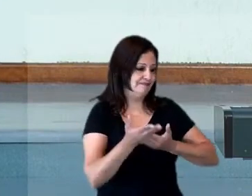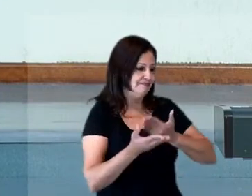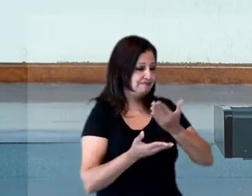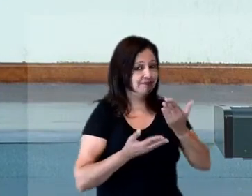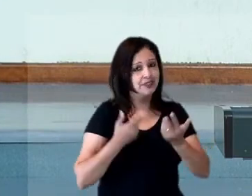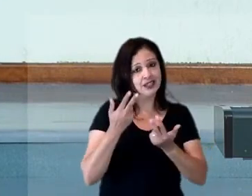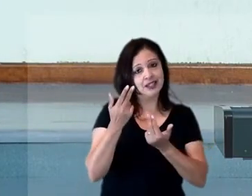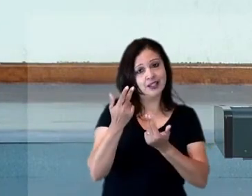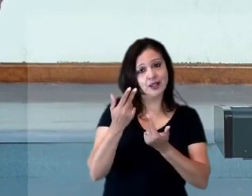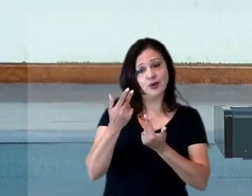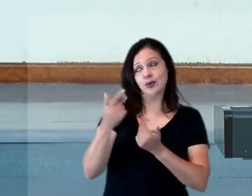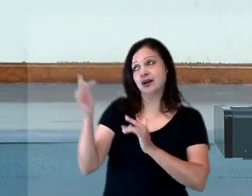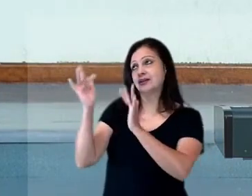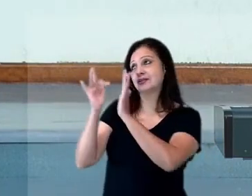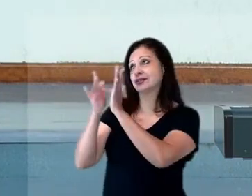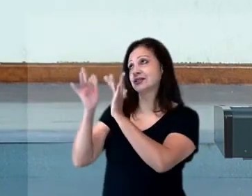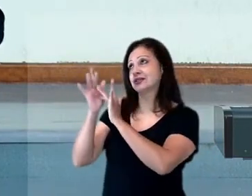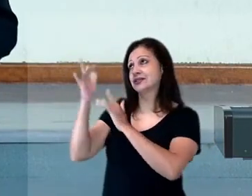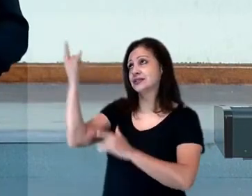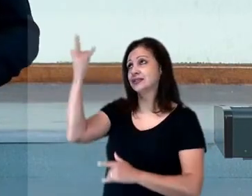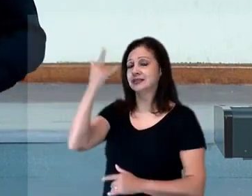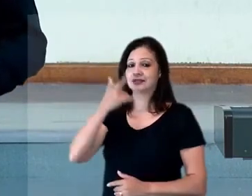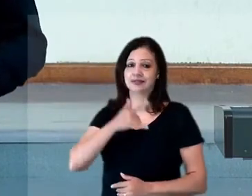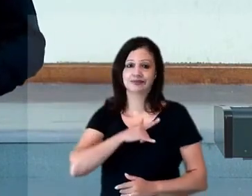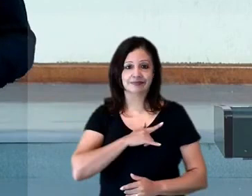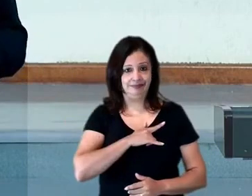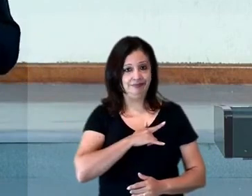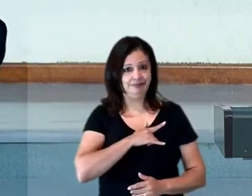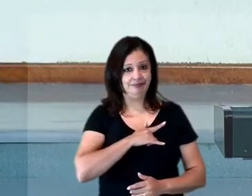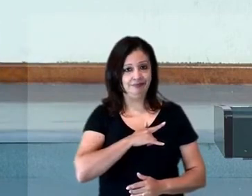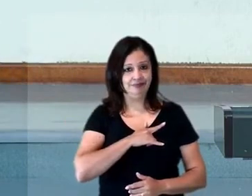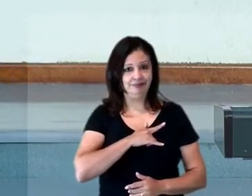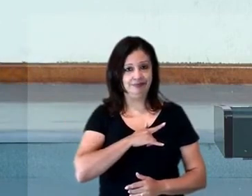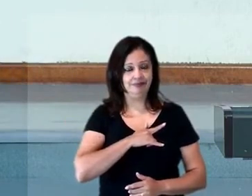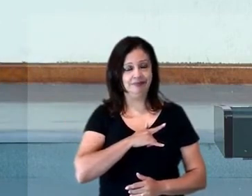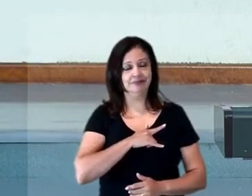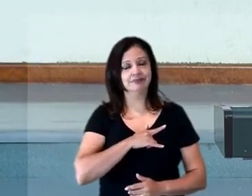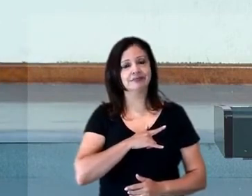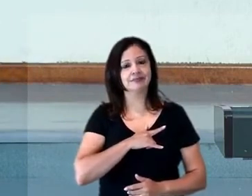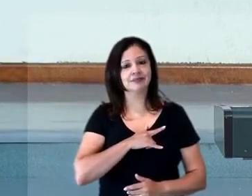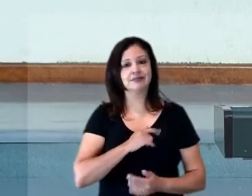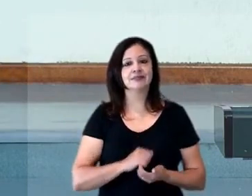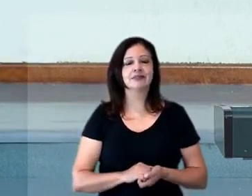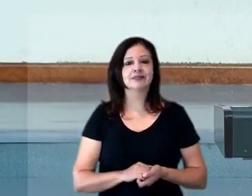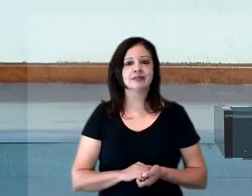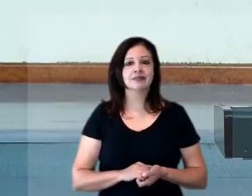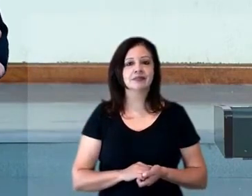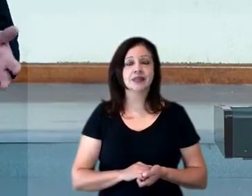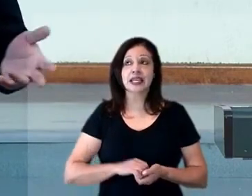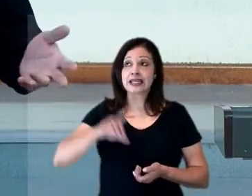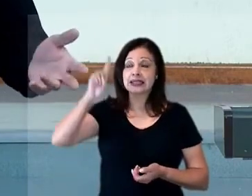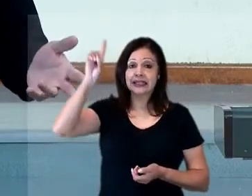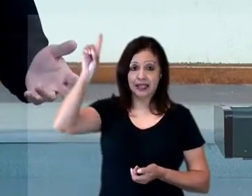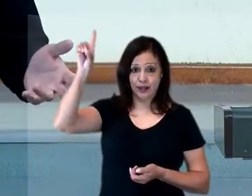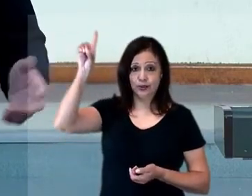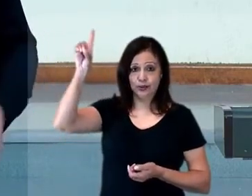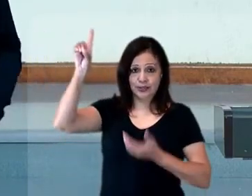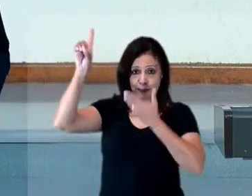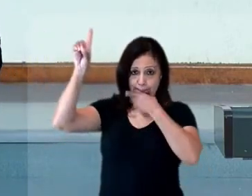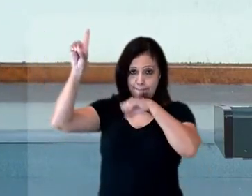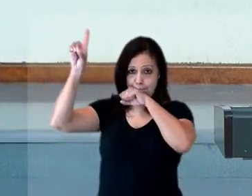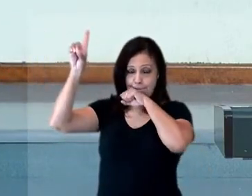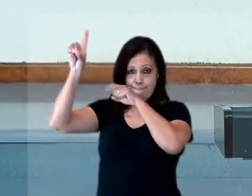os amei. Quando nós vemos João 3,16 dizendo que Deus Pai enviou seu Filho